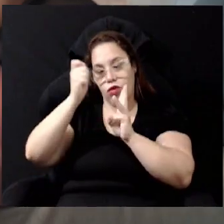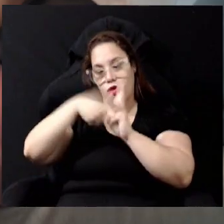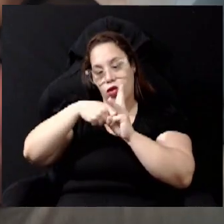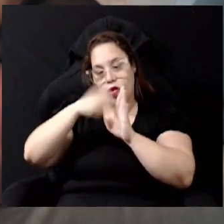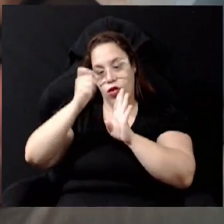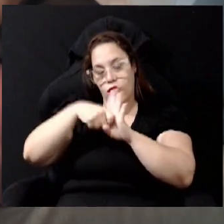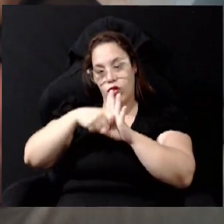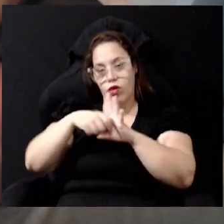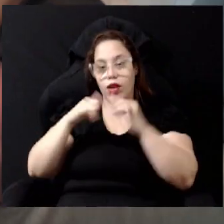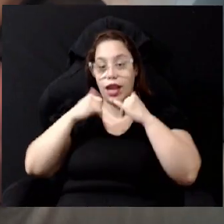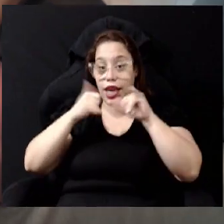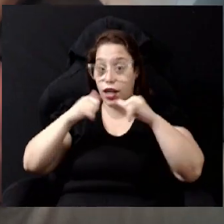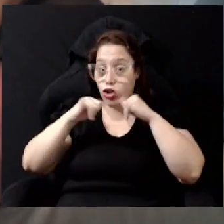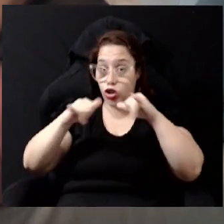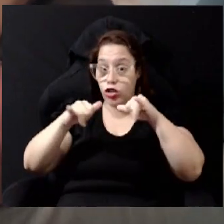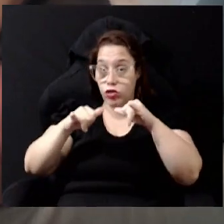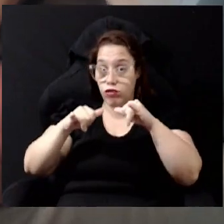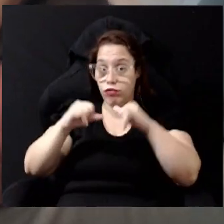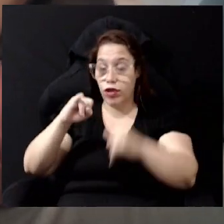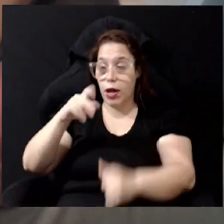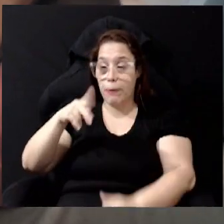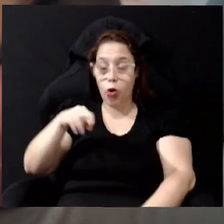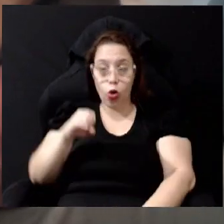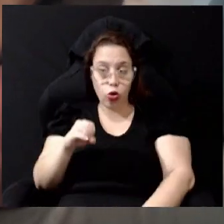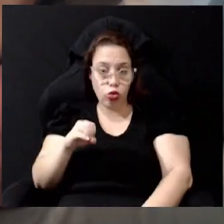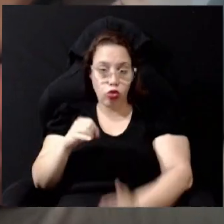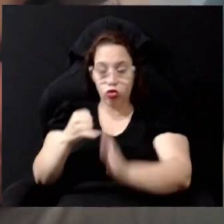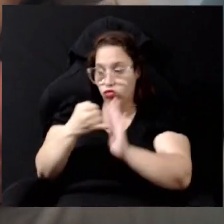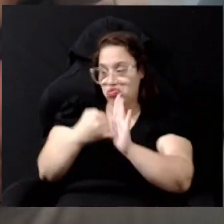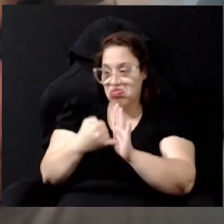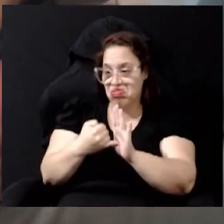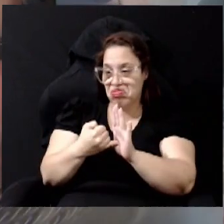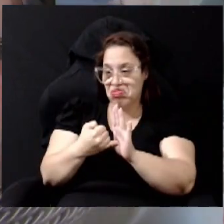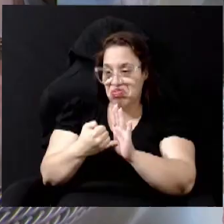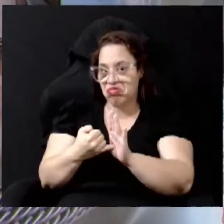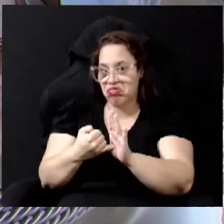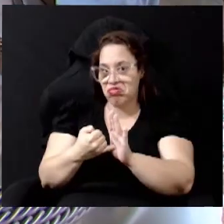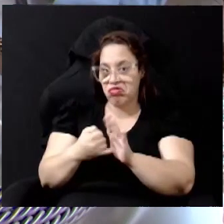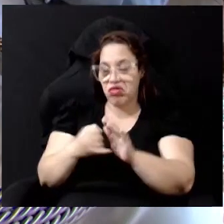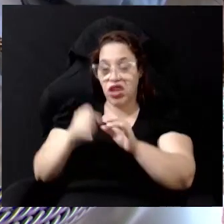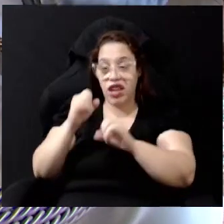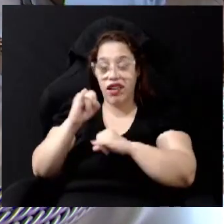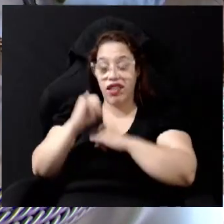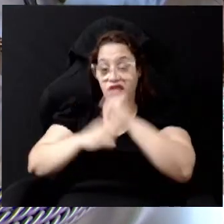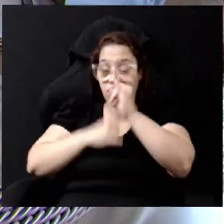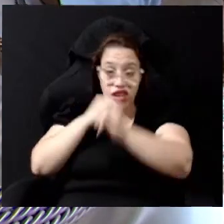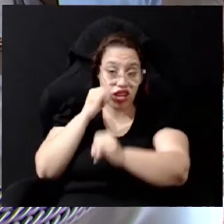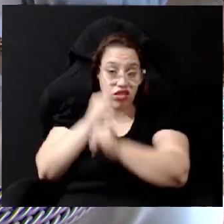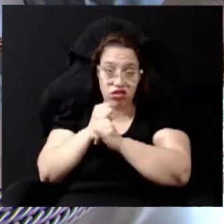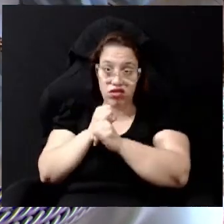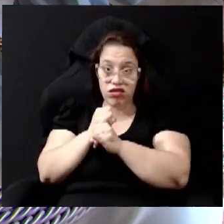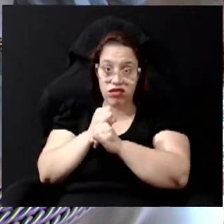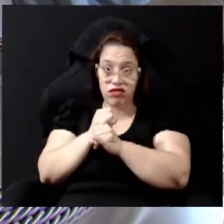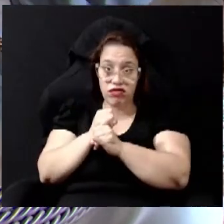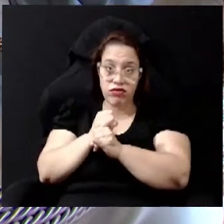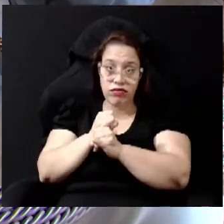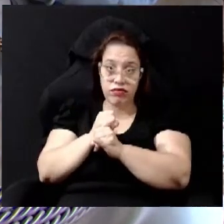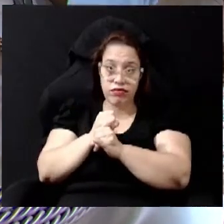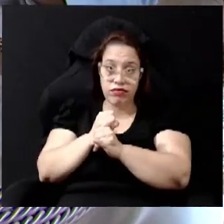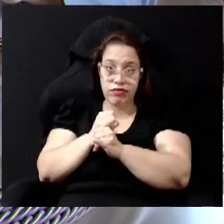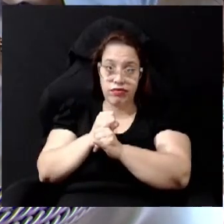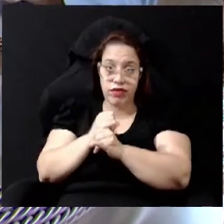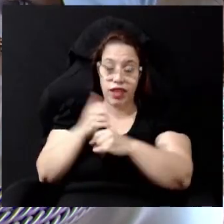elétrica, imposto disso, imposto daquilo, internet, tal, tal, tal, gasto com transporte, pega tudo